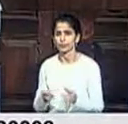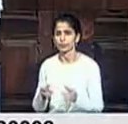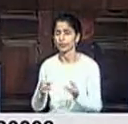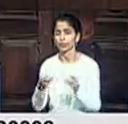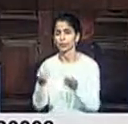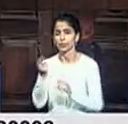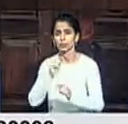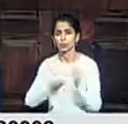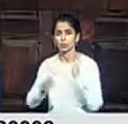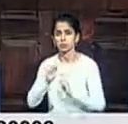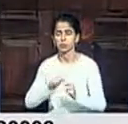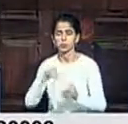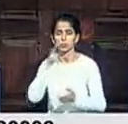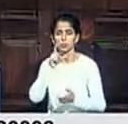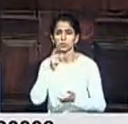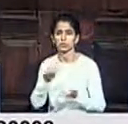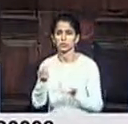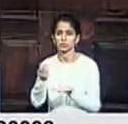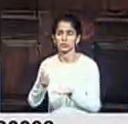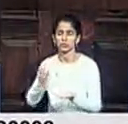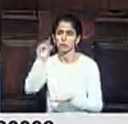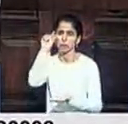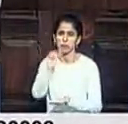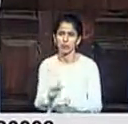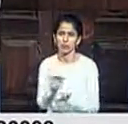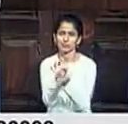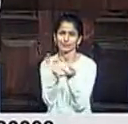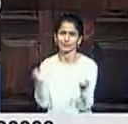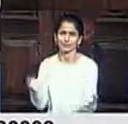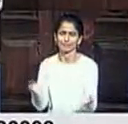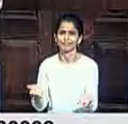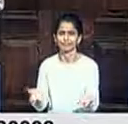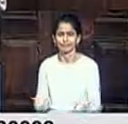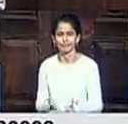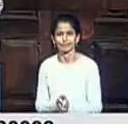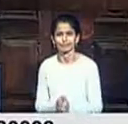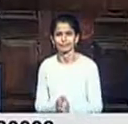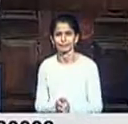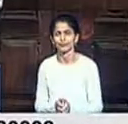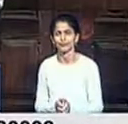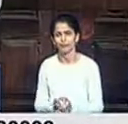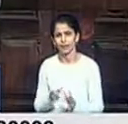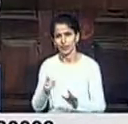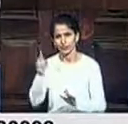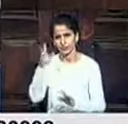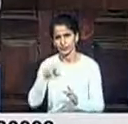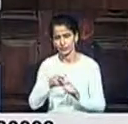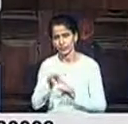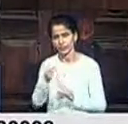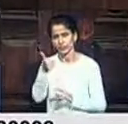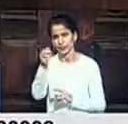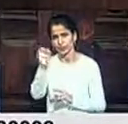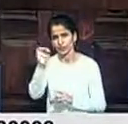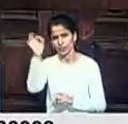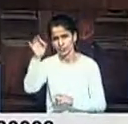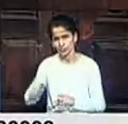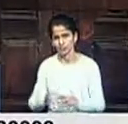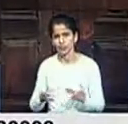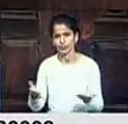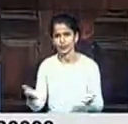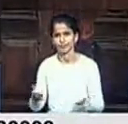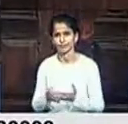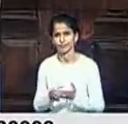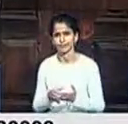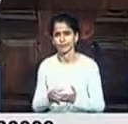pequeno, relativo, por exemplo, se a gente passar aquele fundo que a gente botou 10% para quem recebeu incentivo fiscal,